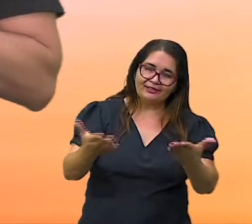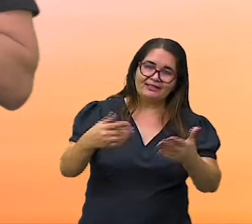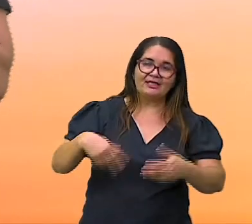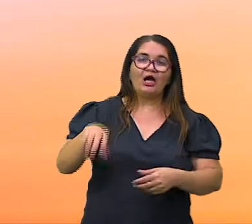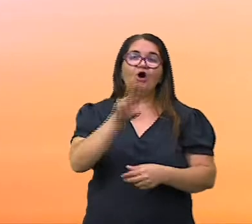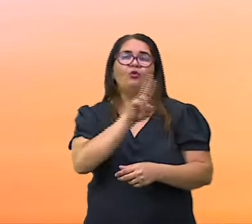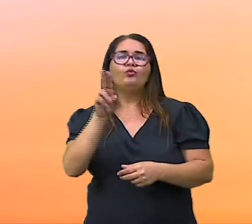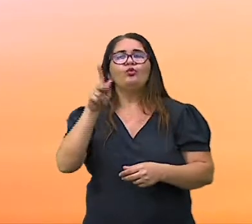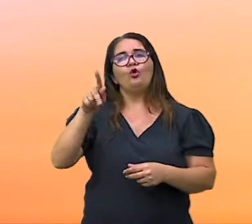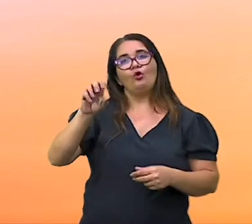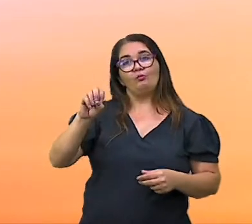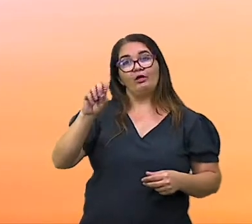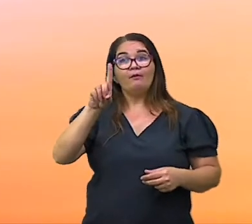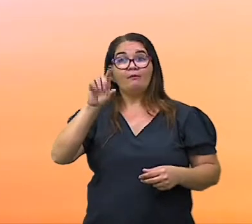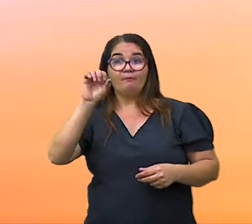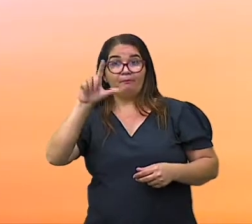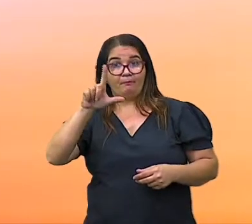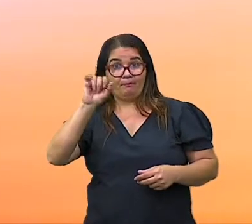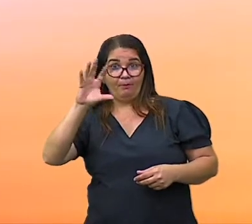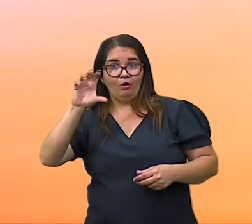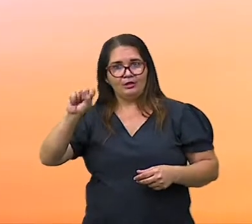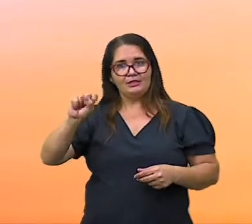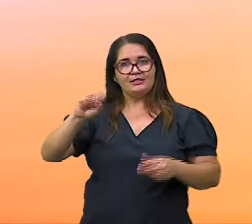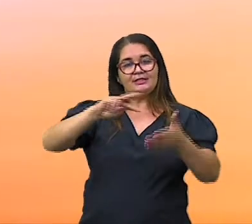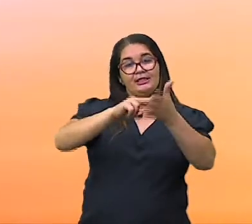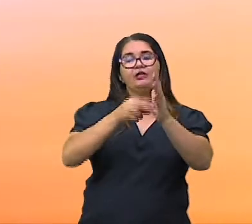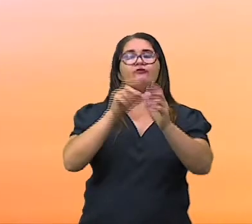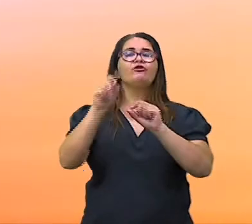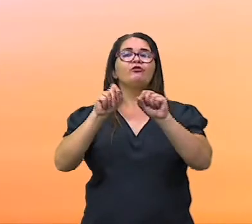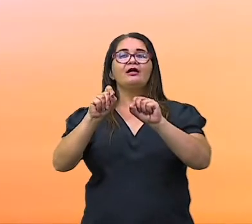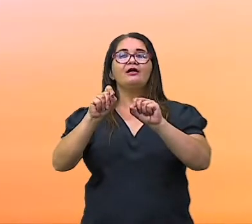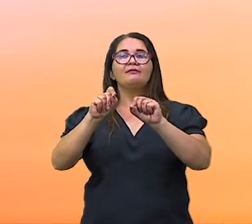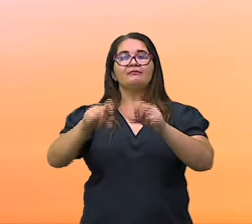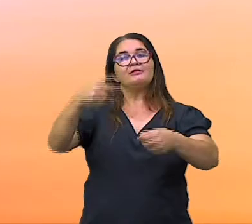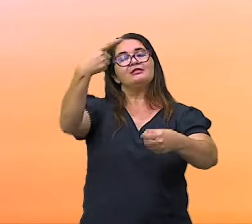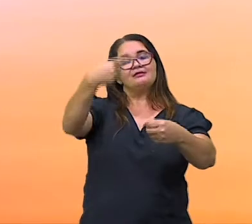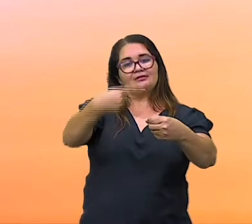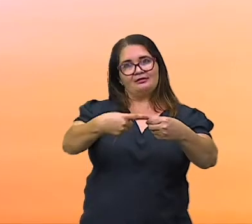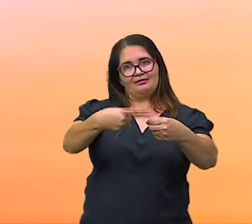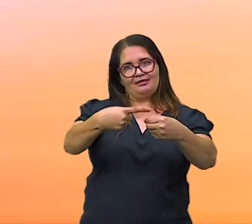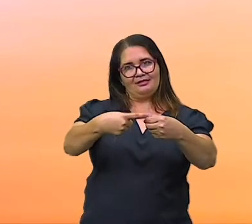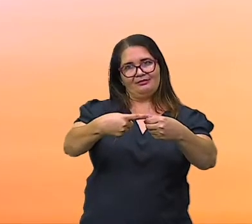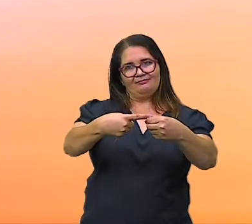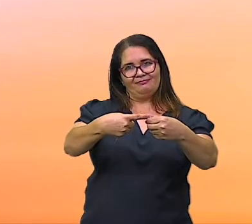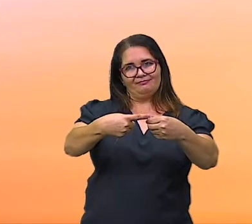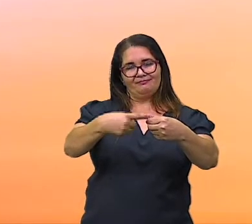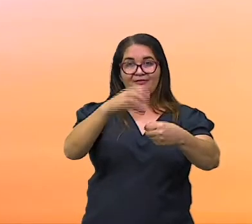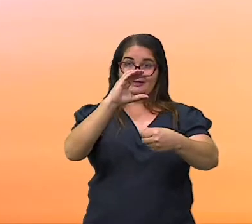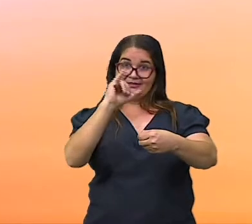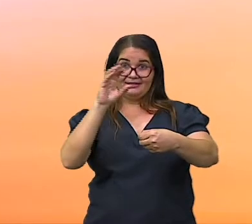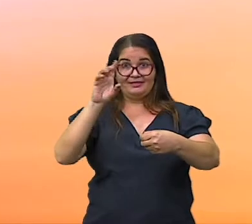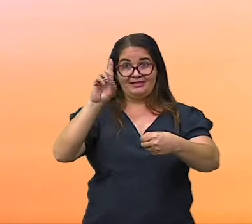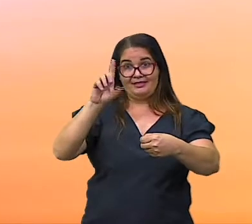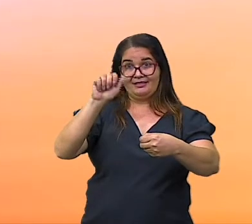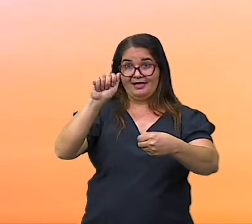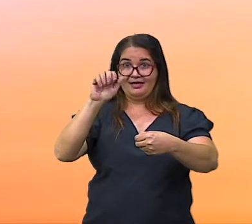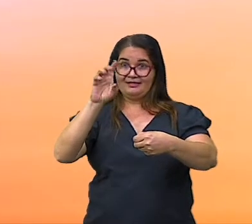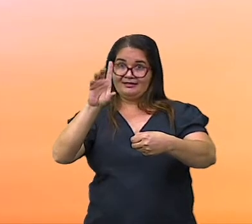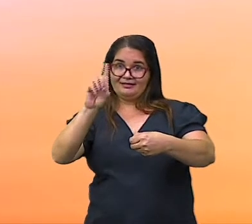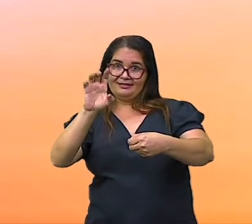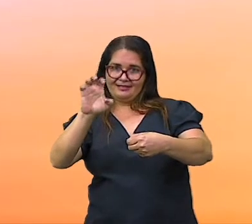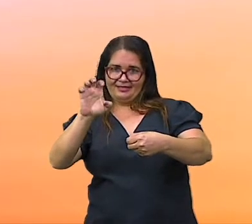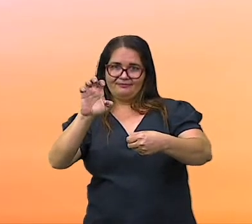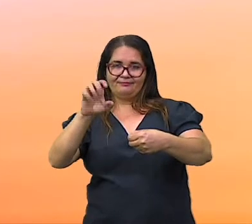fortificada. Então, o que significa polis? Cidade, isso mesmo. Vamos